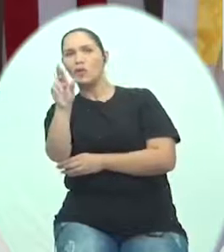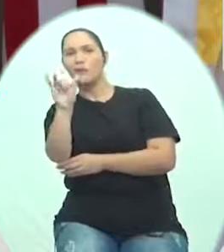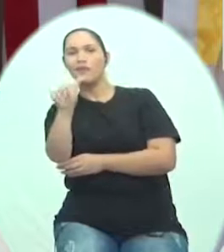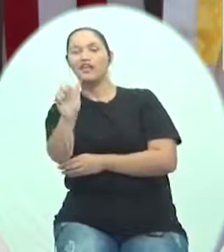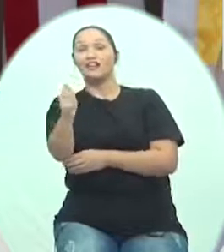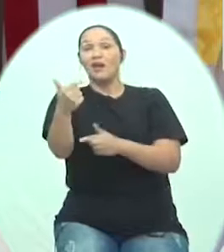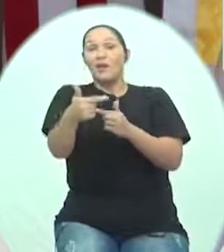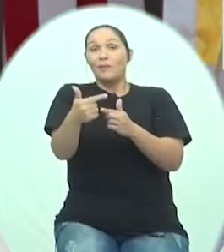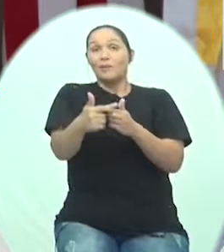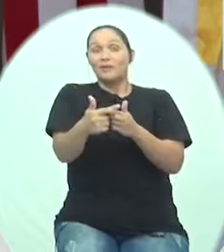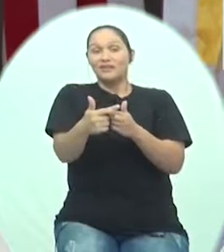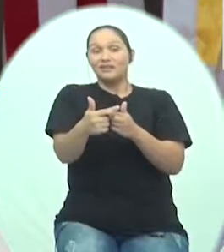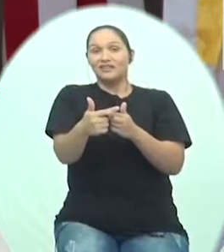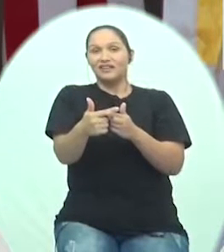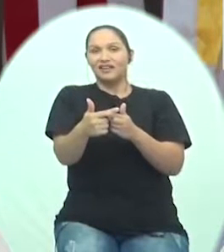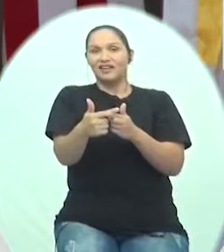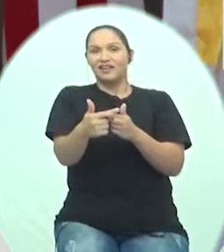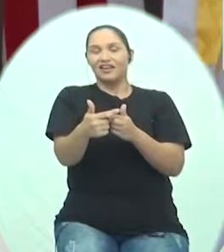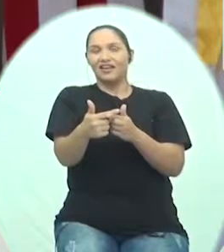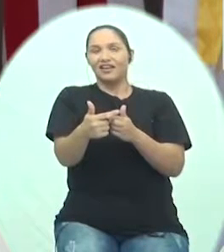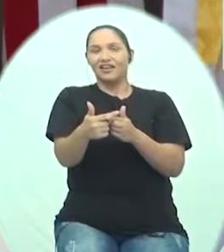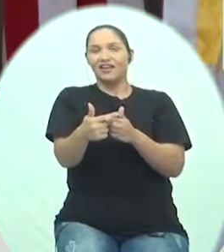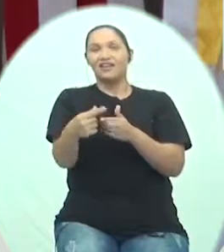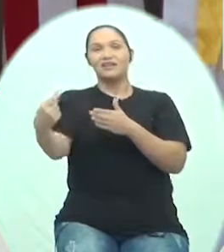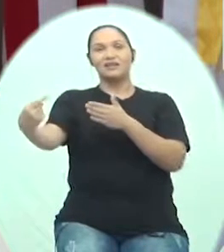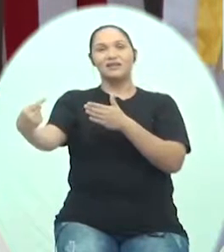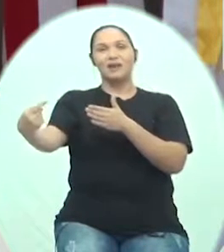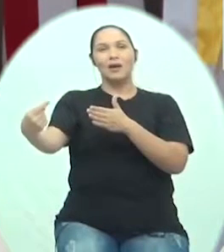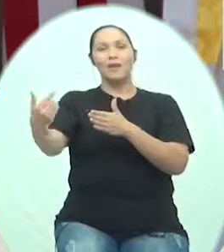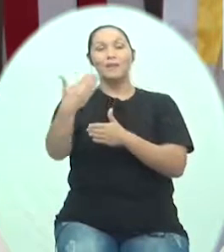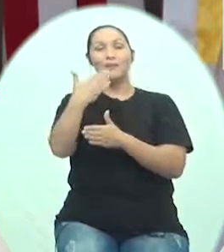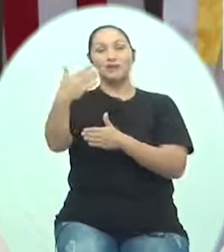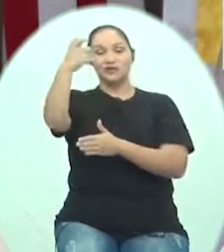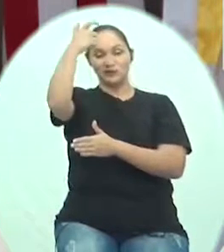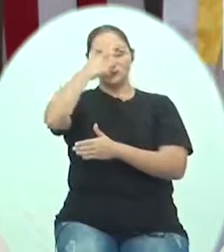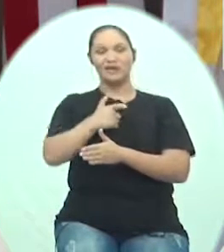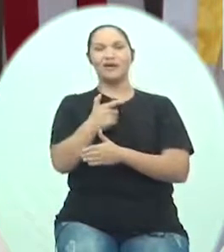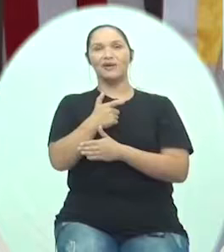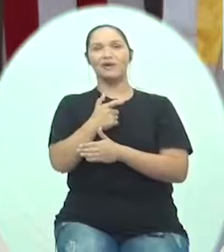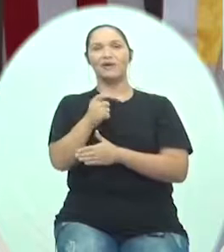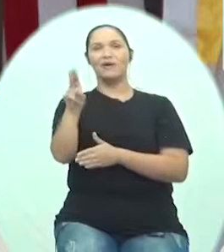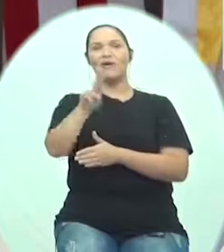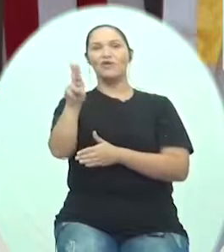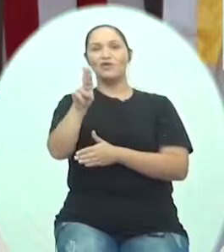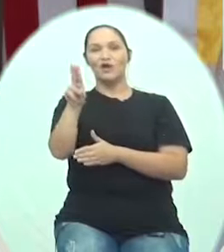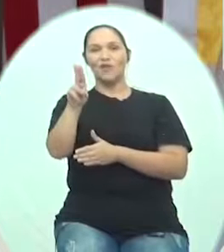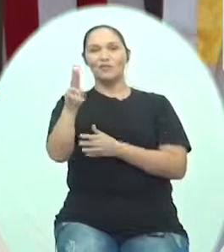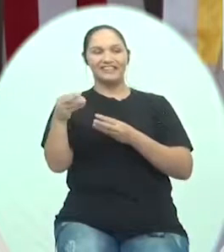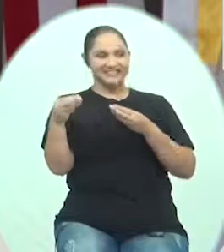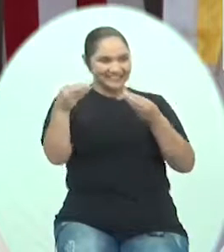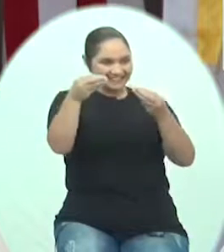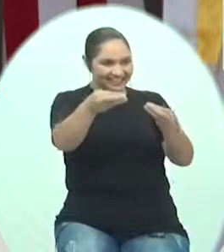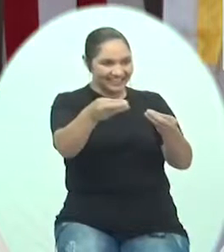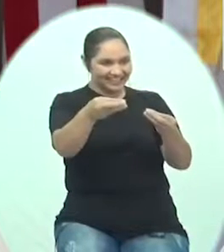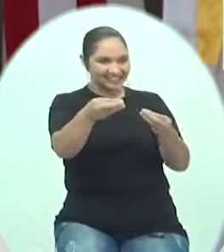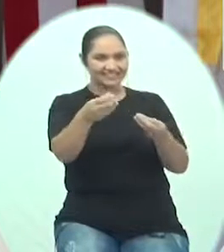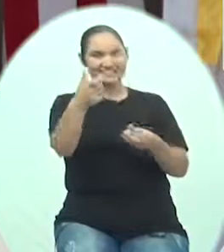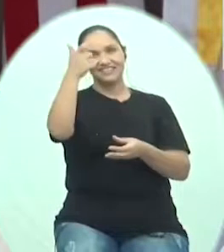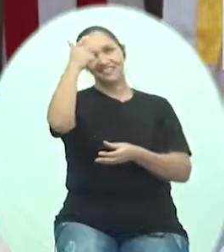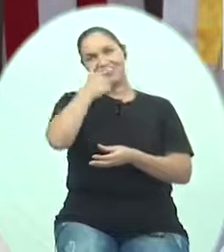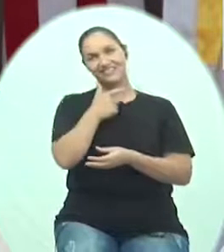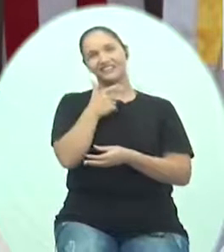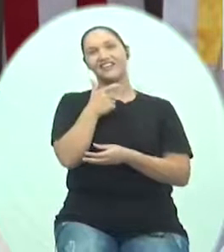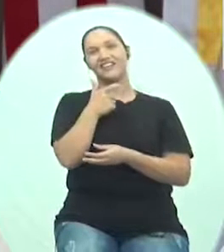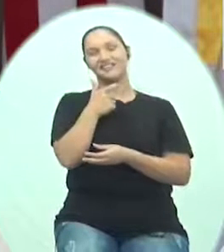creche e eu escolhi o nome de sol Lino pisete um senhor que foi o primeiro Alfaiate da Próspera e depois